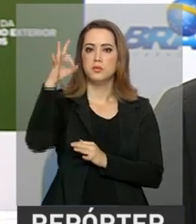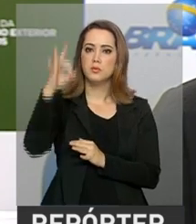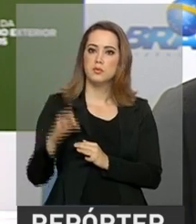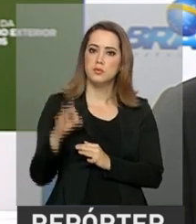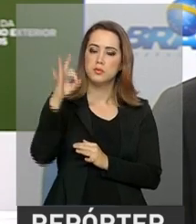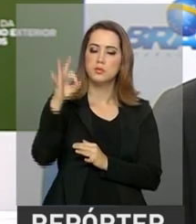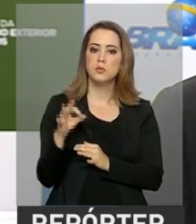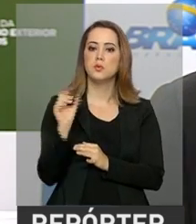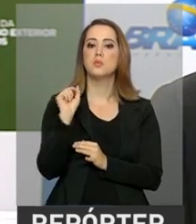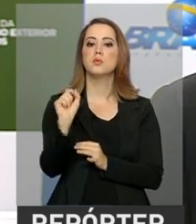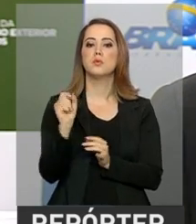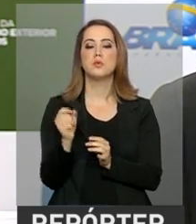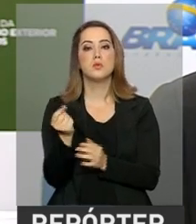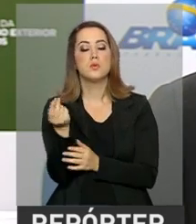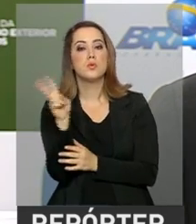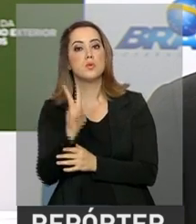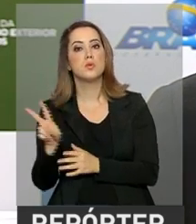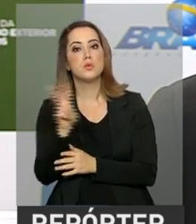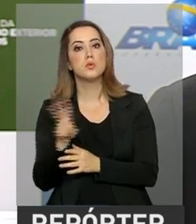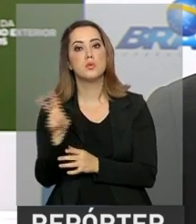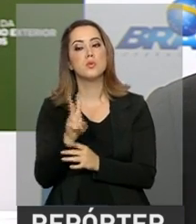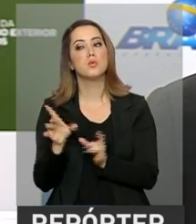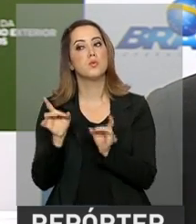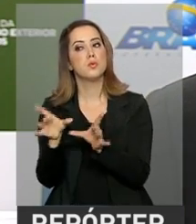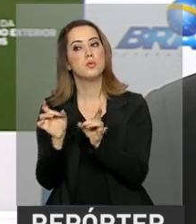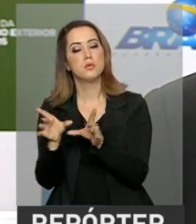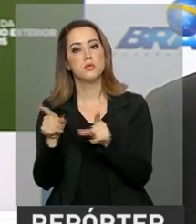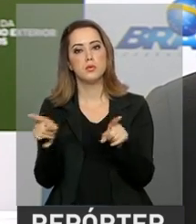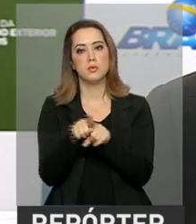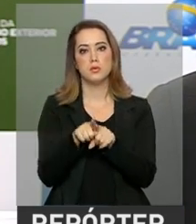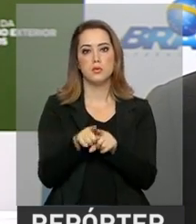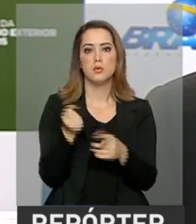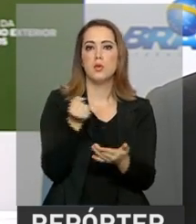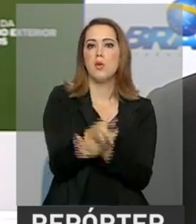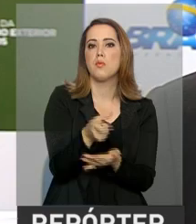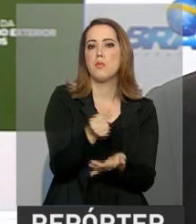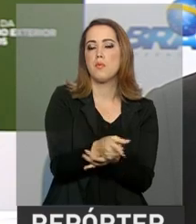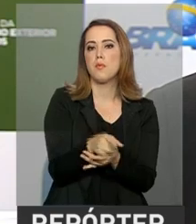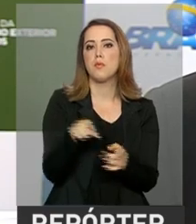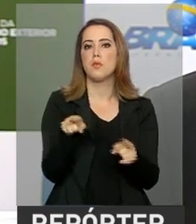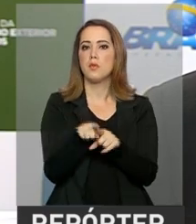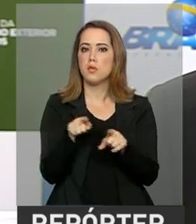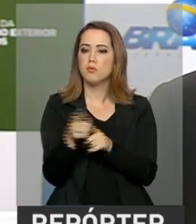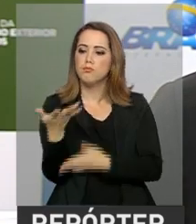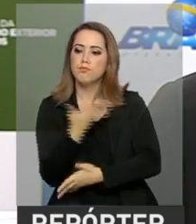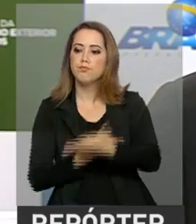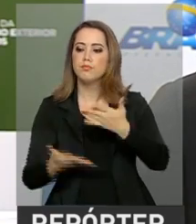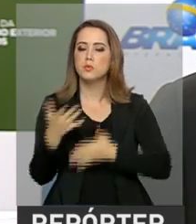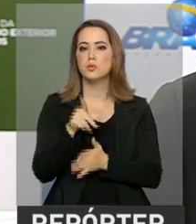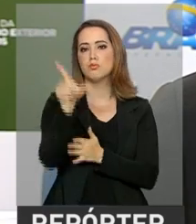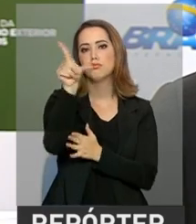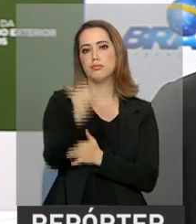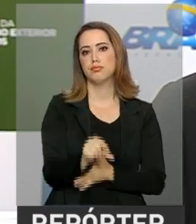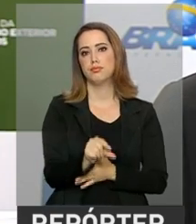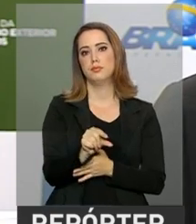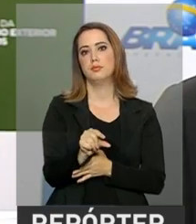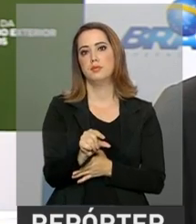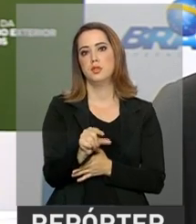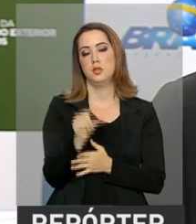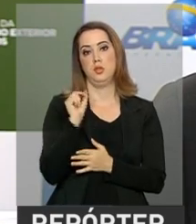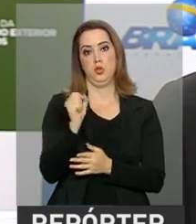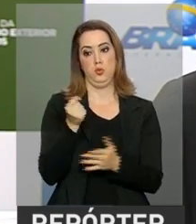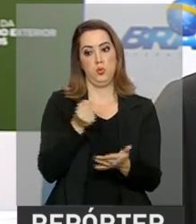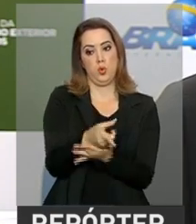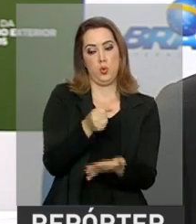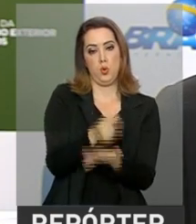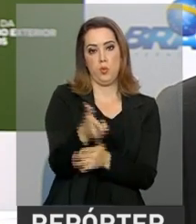quantidades exportadas. Já a importação é principalmente influenciada pela atividade econômica interna, que gera uma baixa demanda por bens importados.